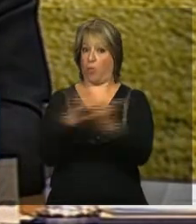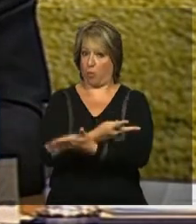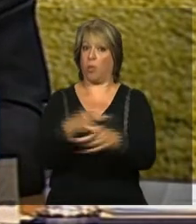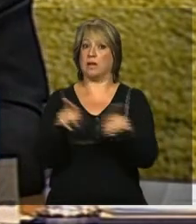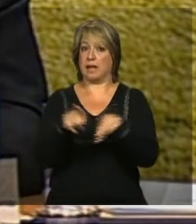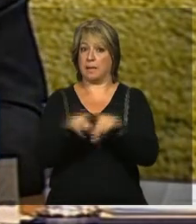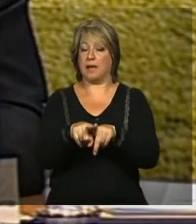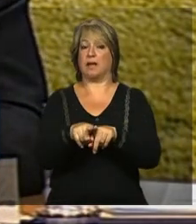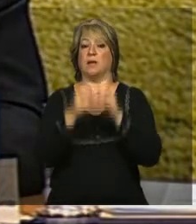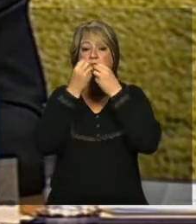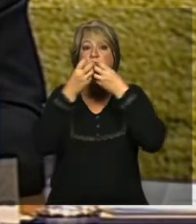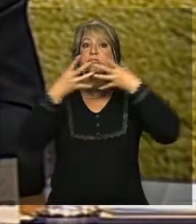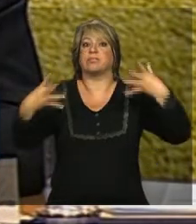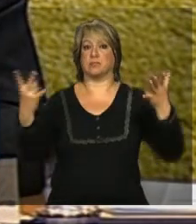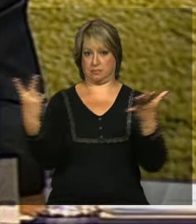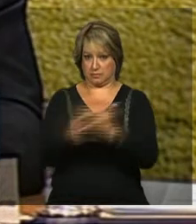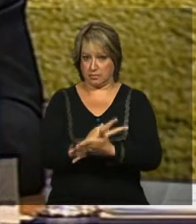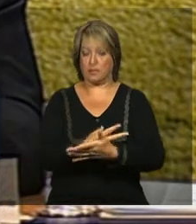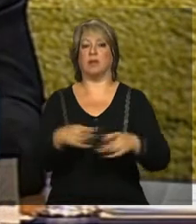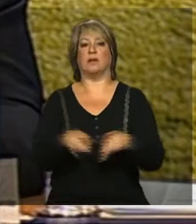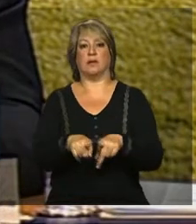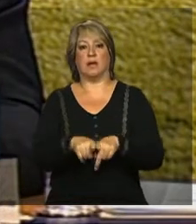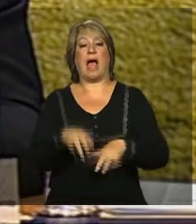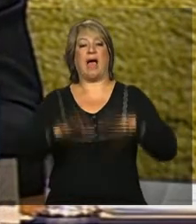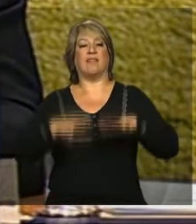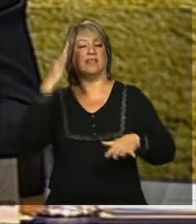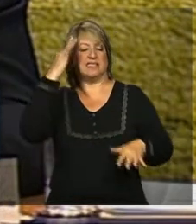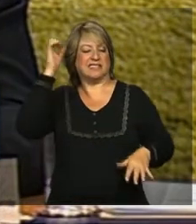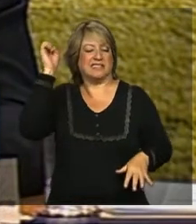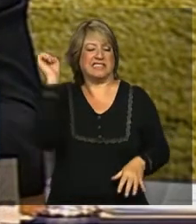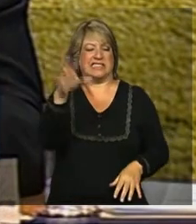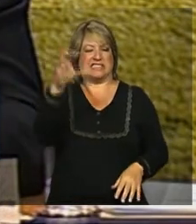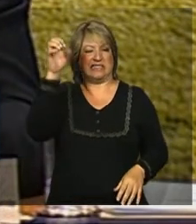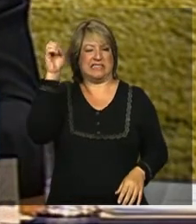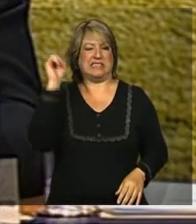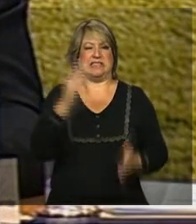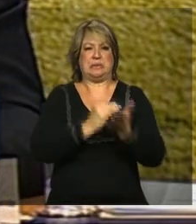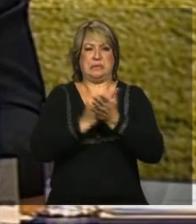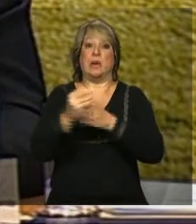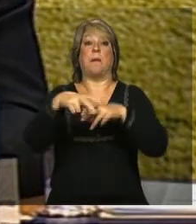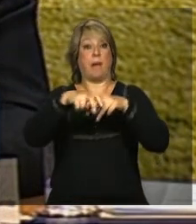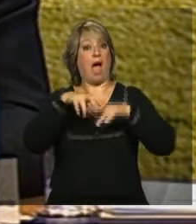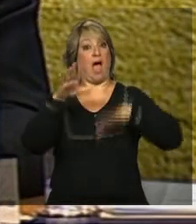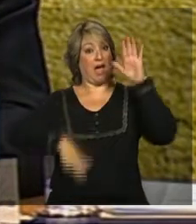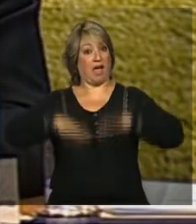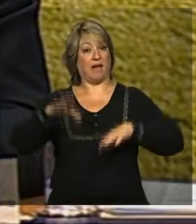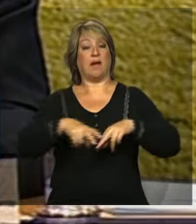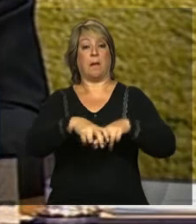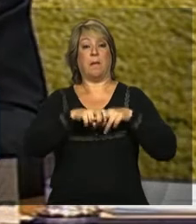tanto na boca quanto sistêmicas e também algumas dores de cabeças crônicas que às vezes o motivo da dor de cabeça